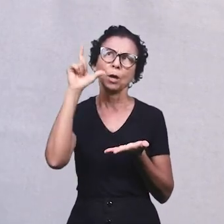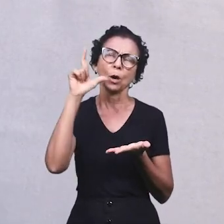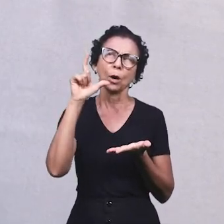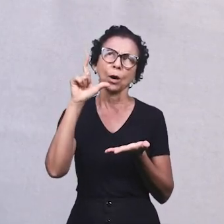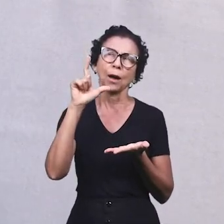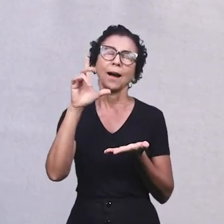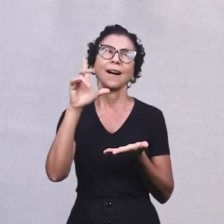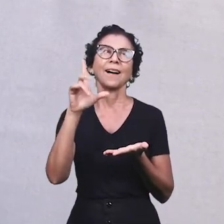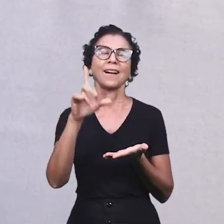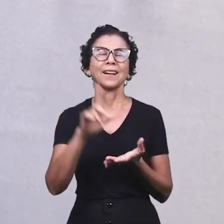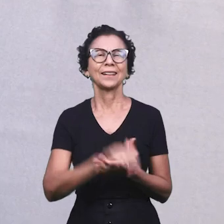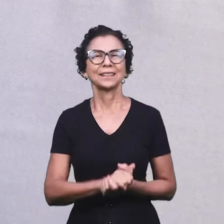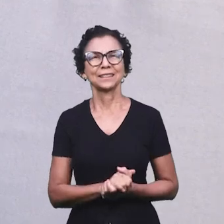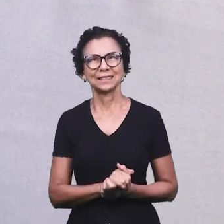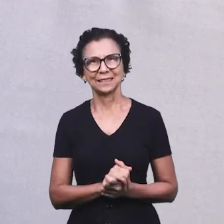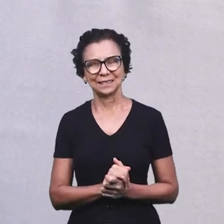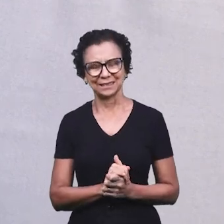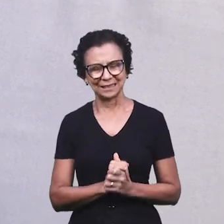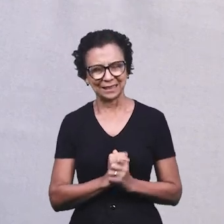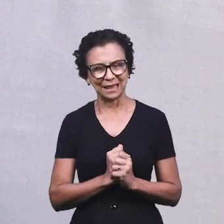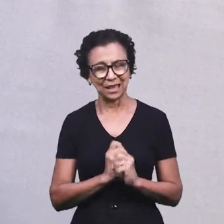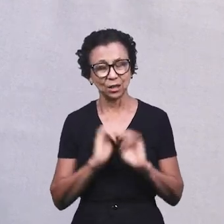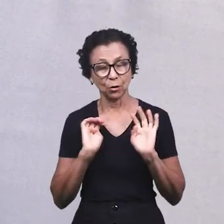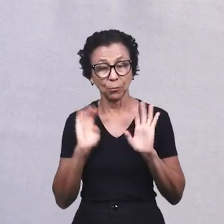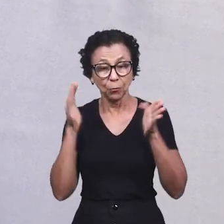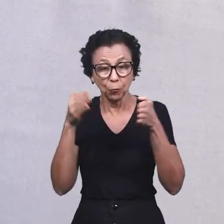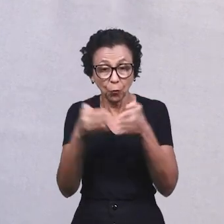foi quando eu concentrei toda a minha